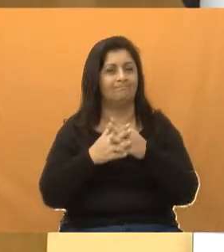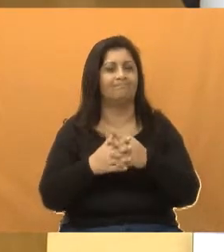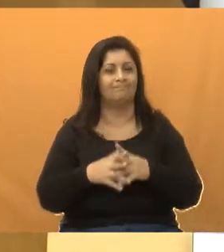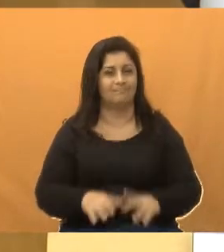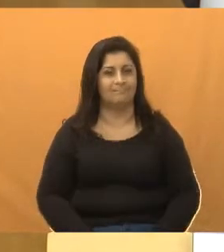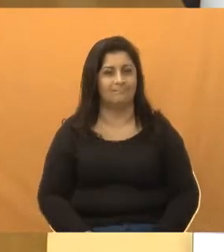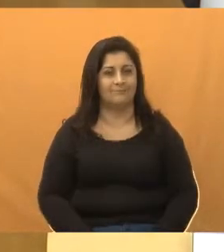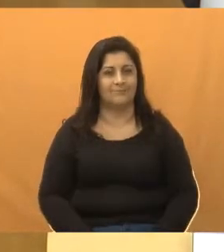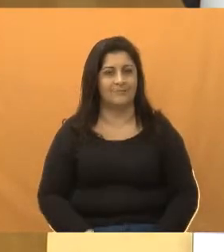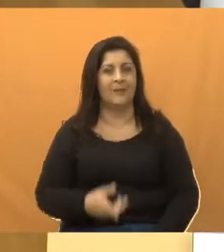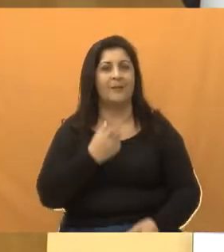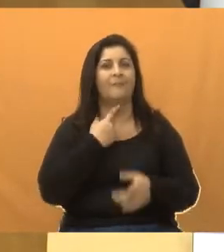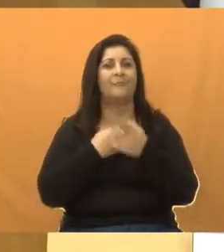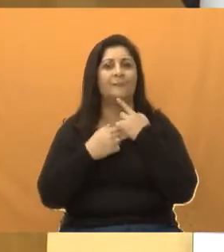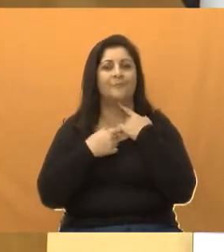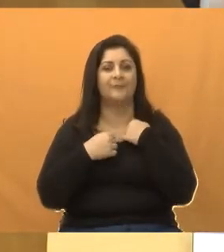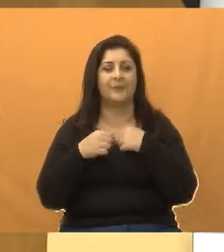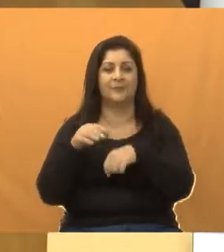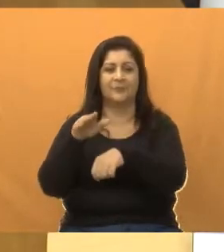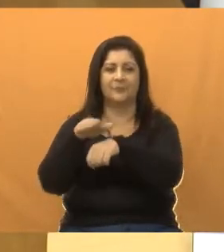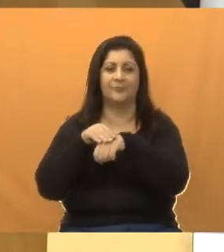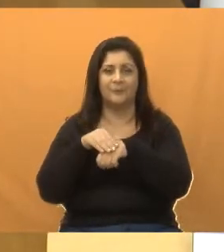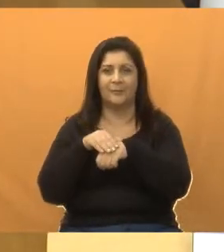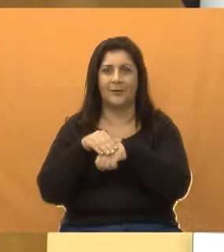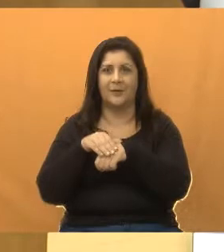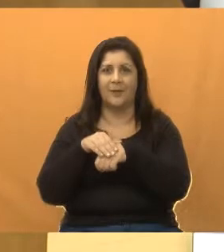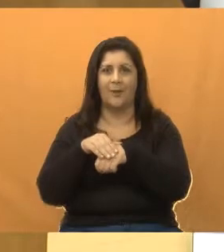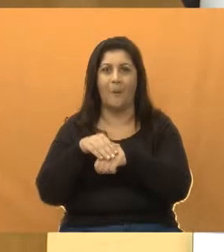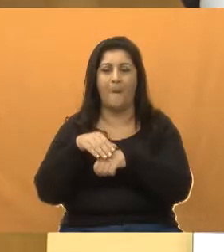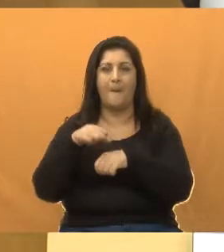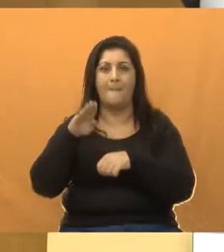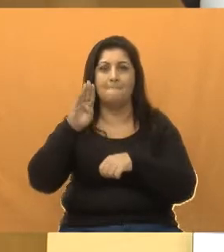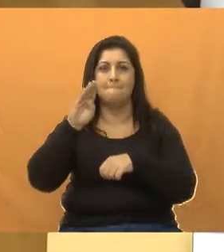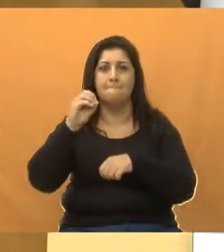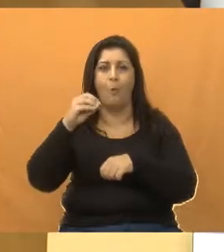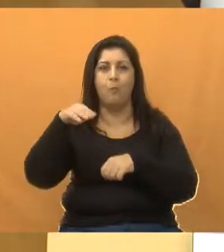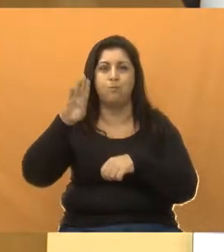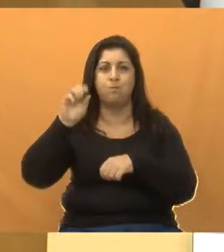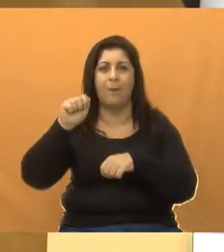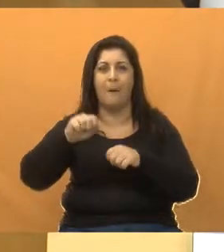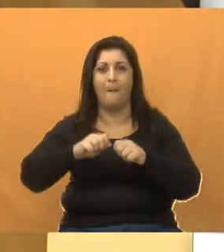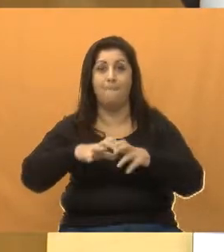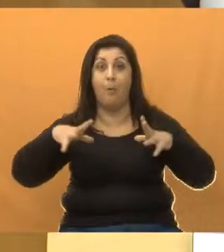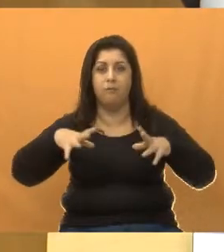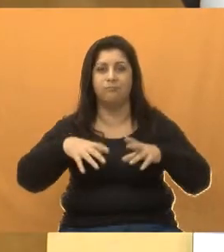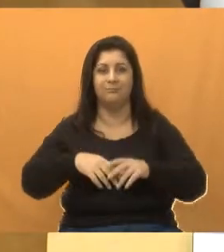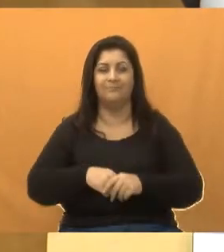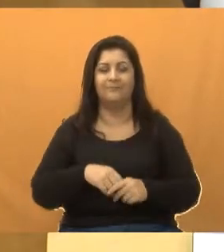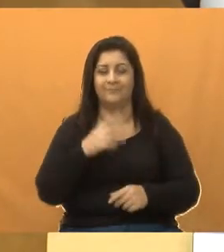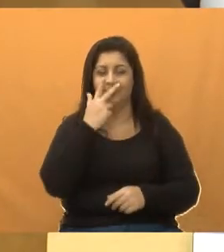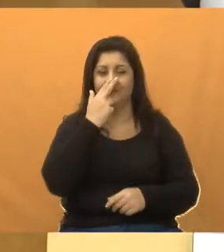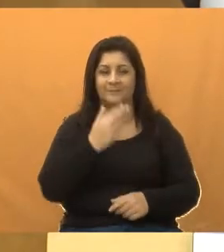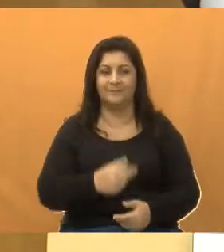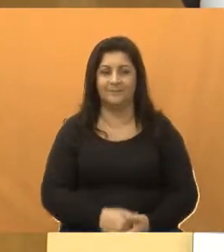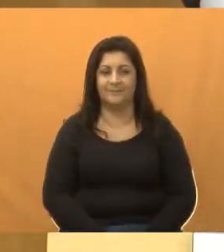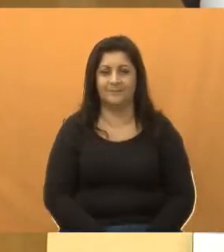vontade até chamar aquele pessoal lá das bombas lá de São Paulo para desarmar essa bomba aqui nessa Câmara Municipal.